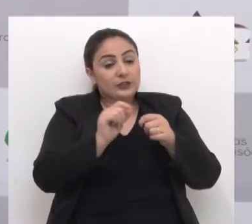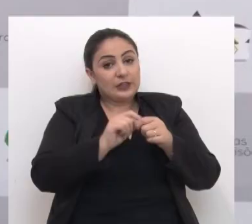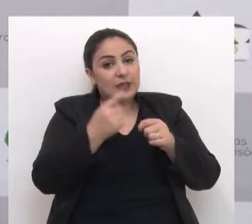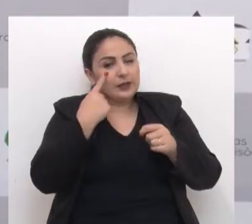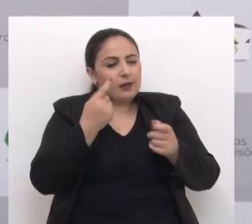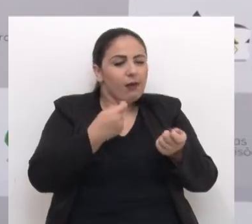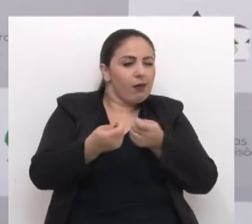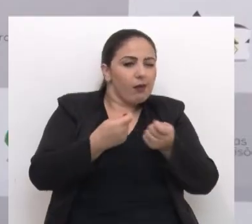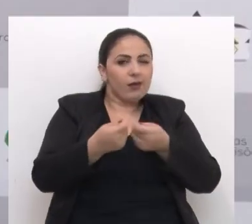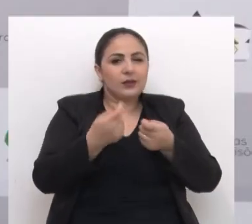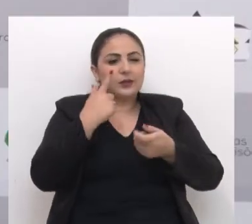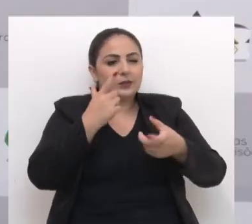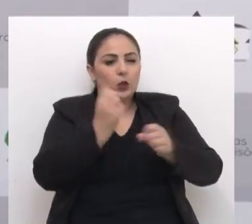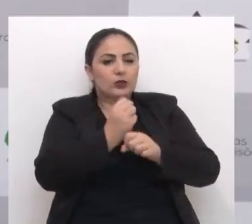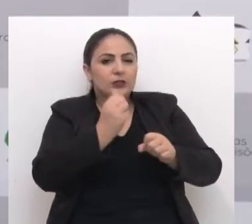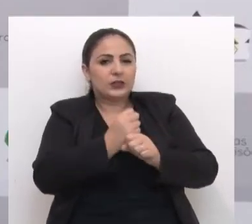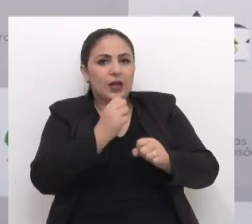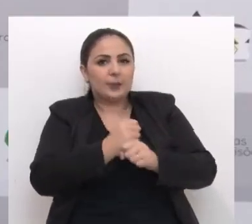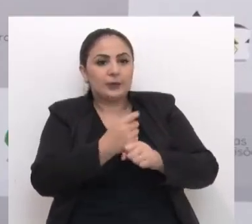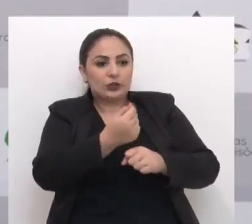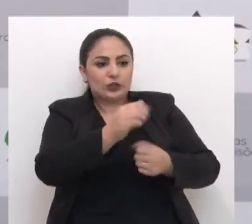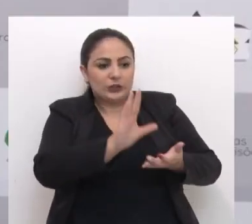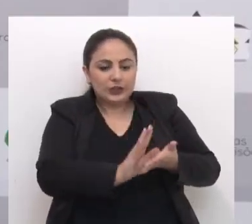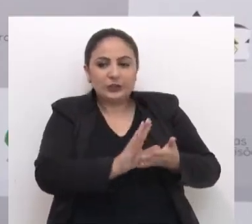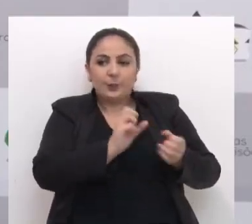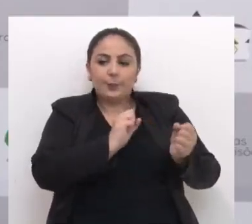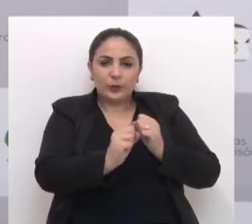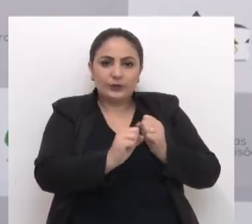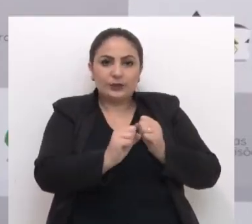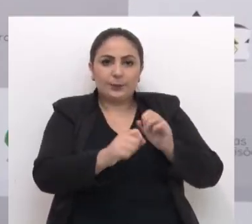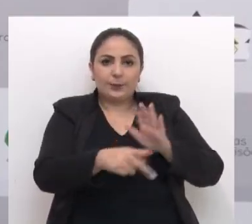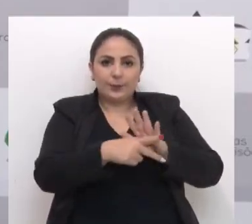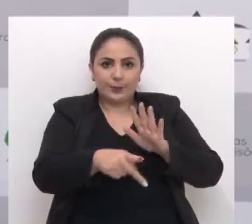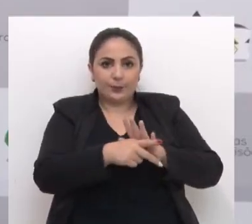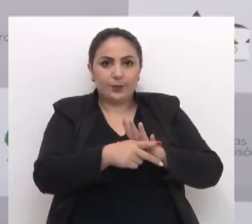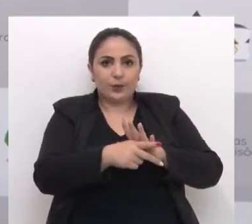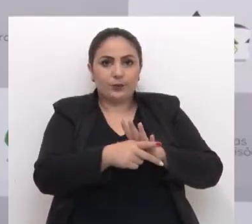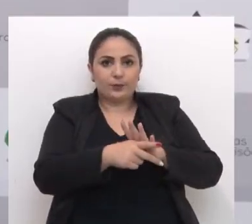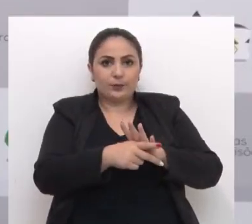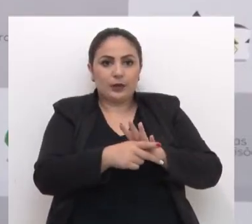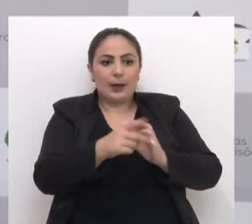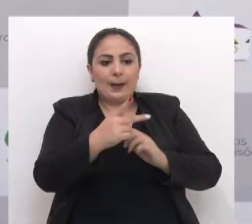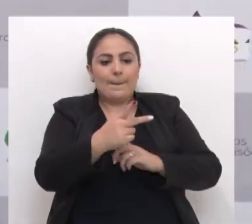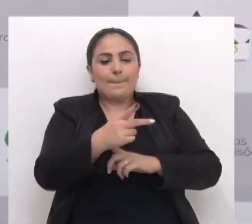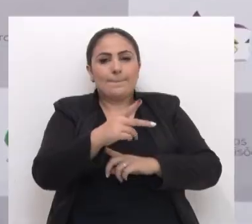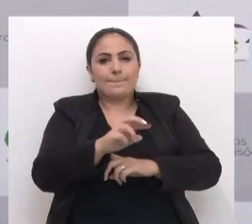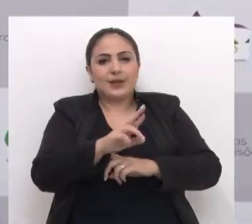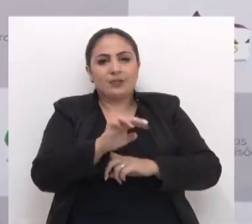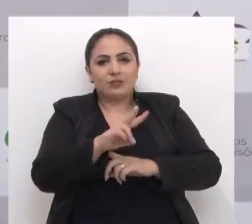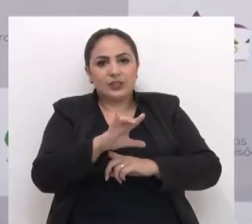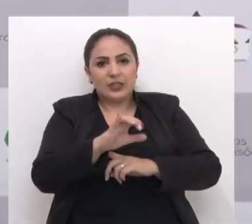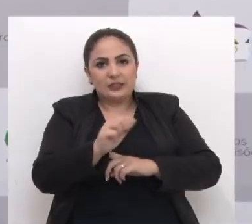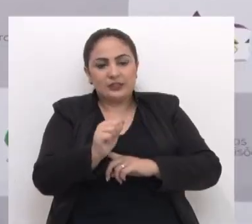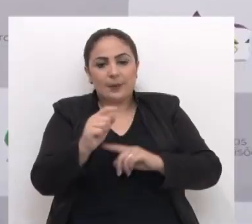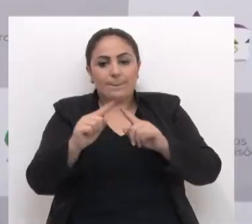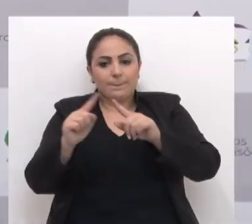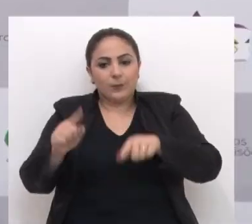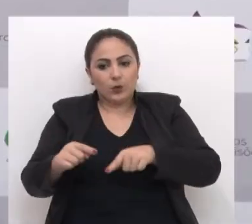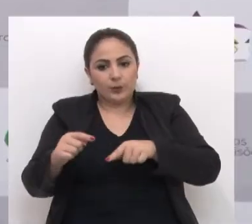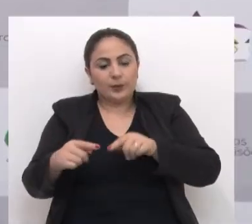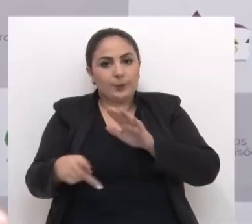fazermos essa jogada contábil entre recursos que deveriam ser destinados à previdência pública,